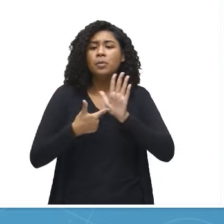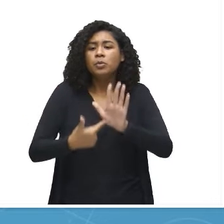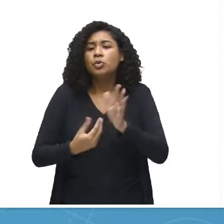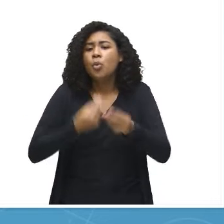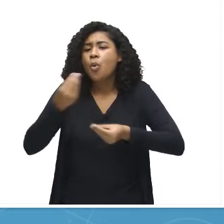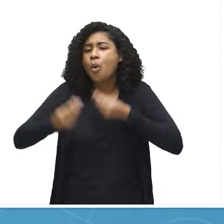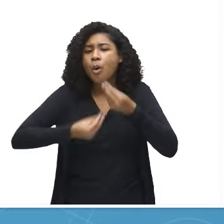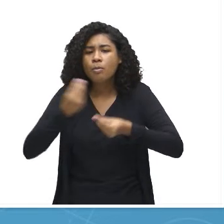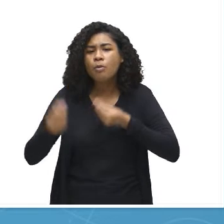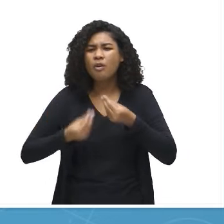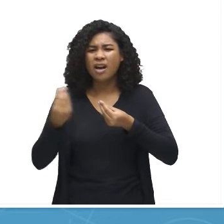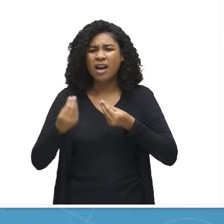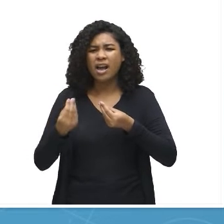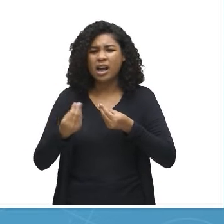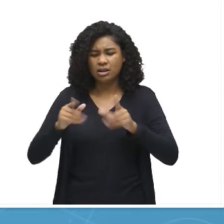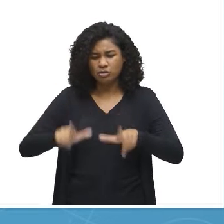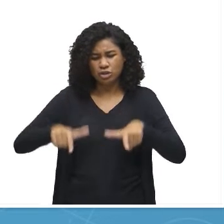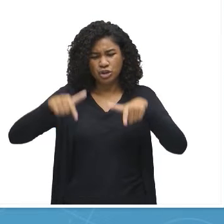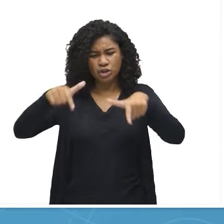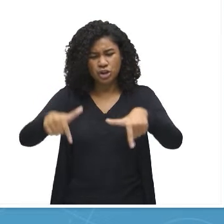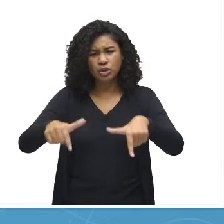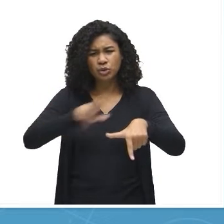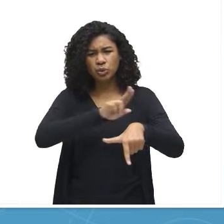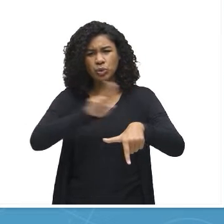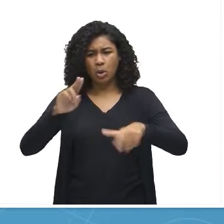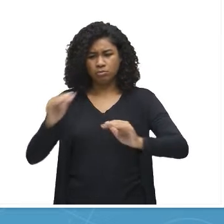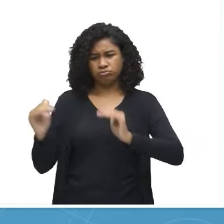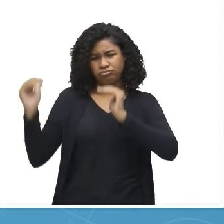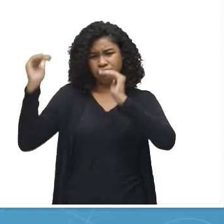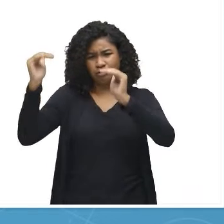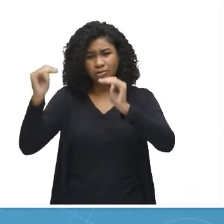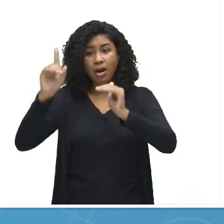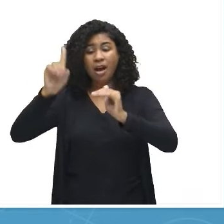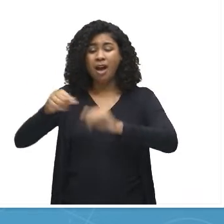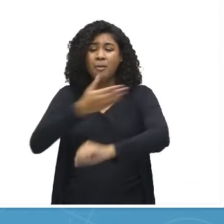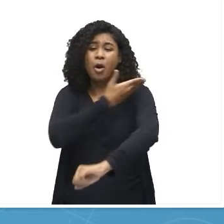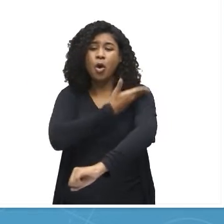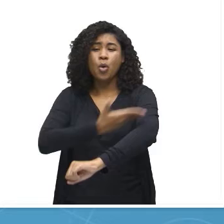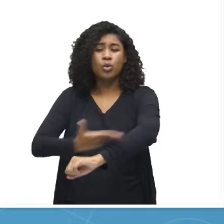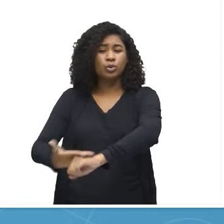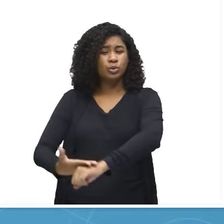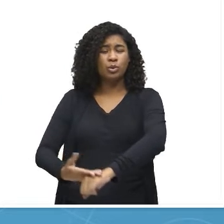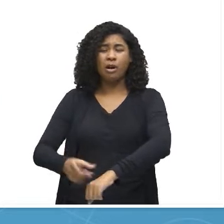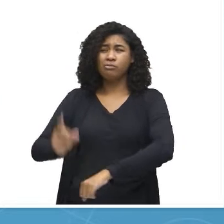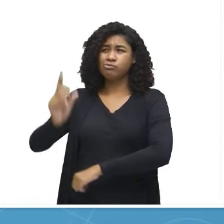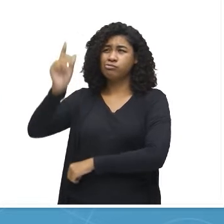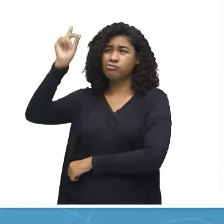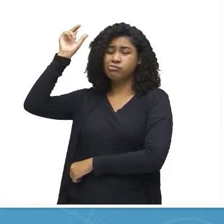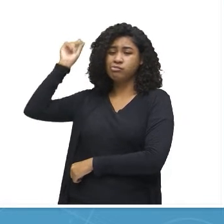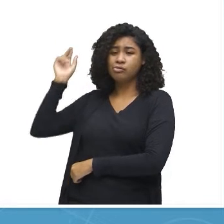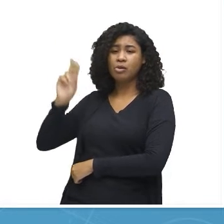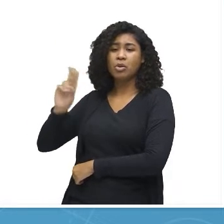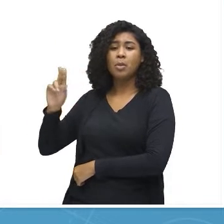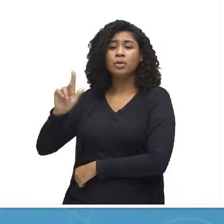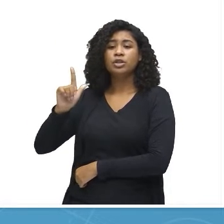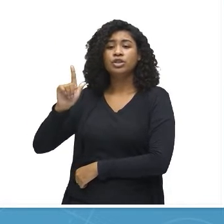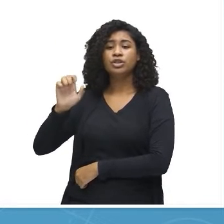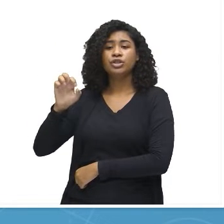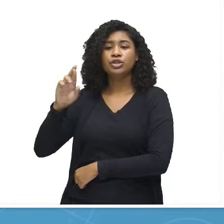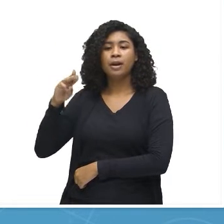né? O duque, o conde. Isso vem de um costume germânico, né? Onde guerreiros